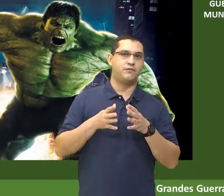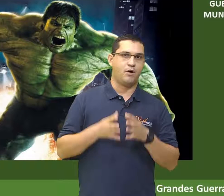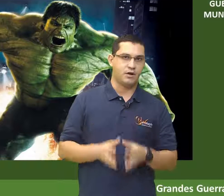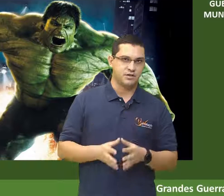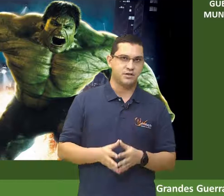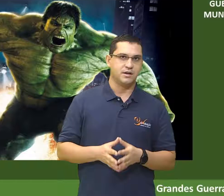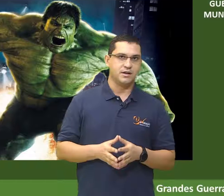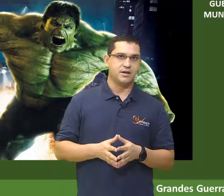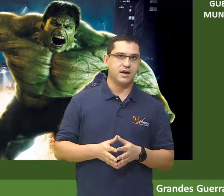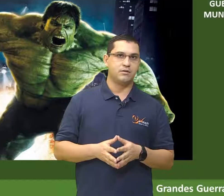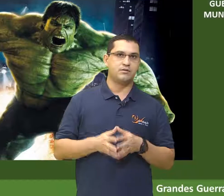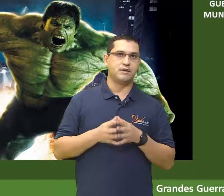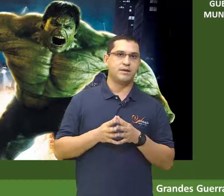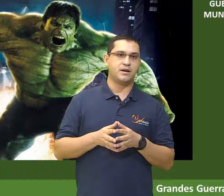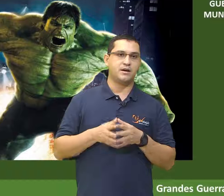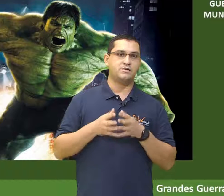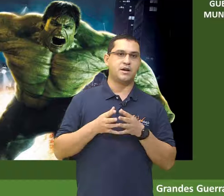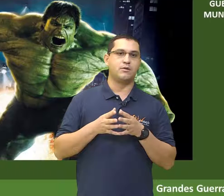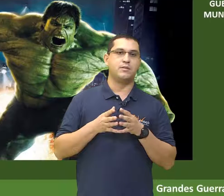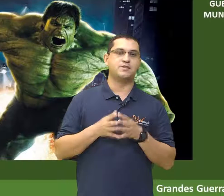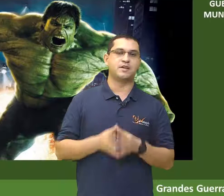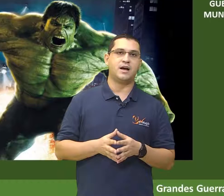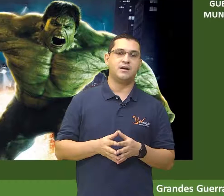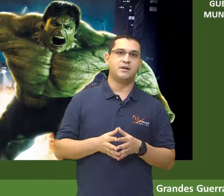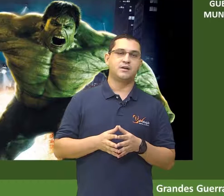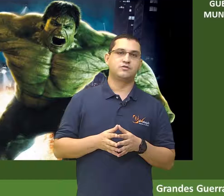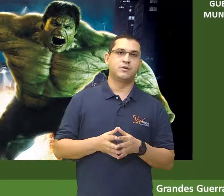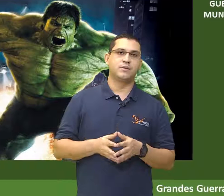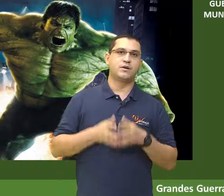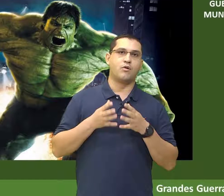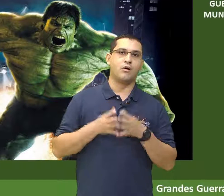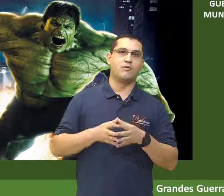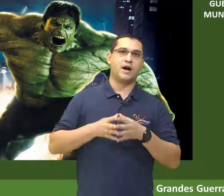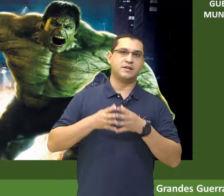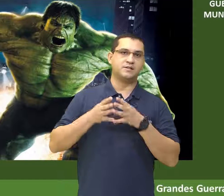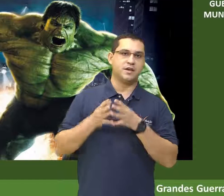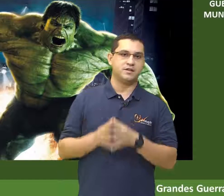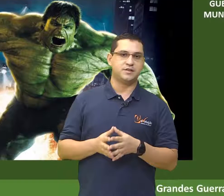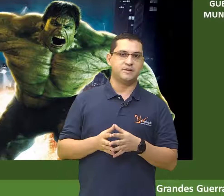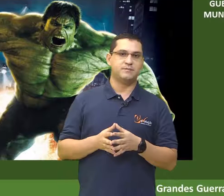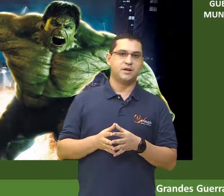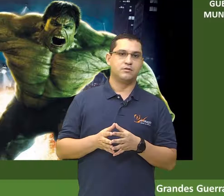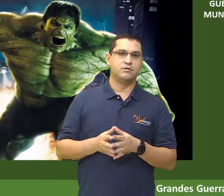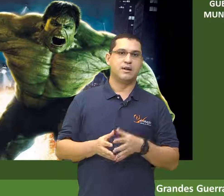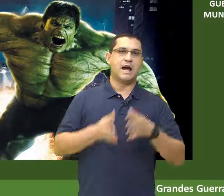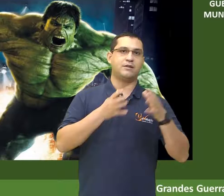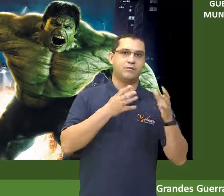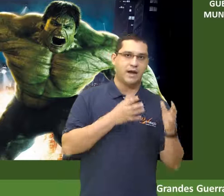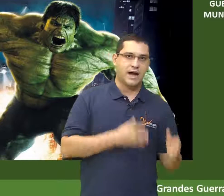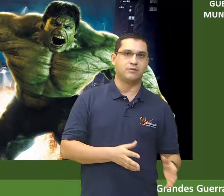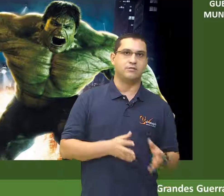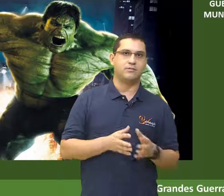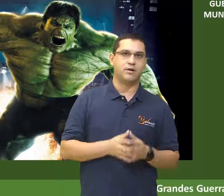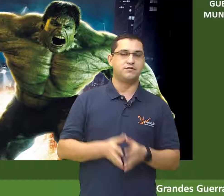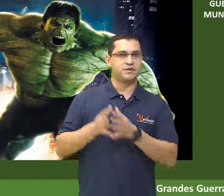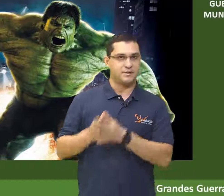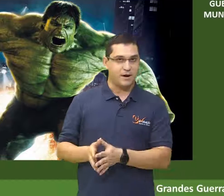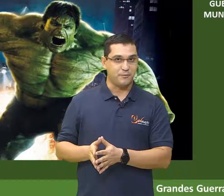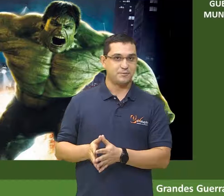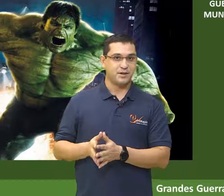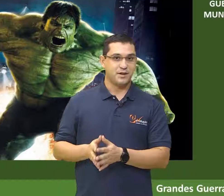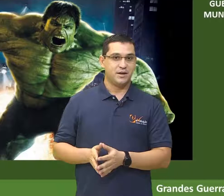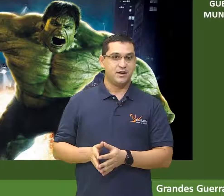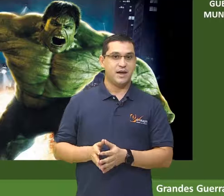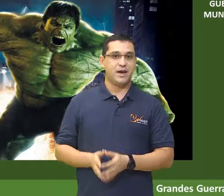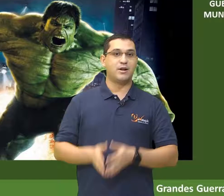ideologia forte daquilo que os americanos queriam passar sobre como a ciência, do lado errado, pode fazer